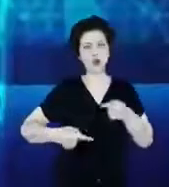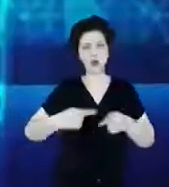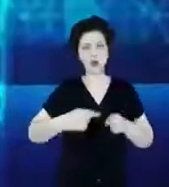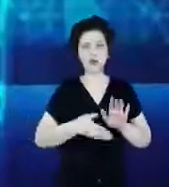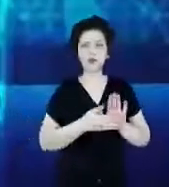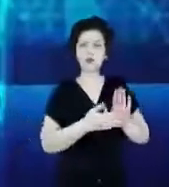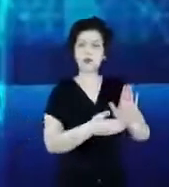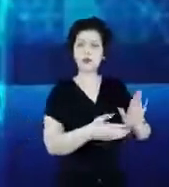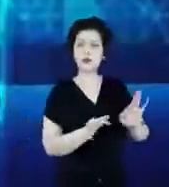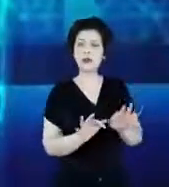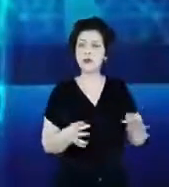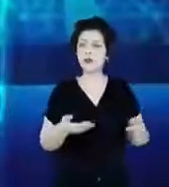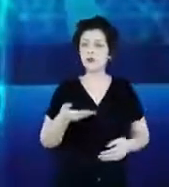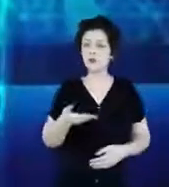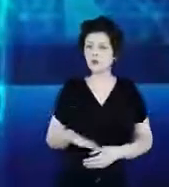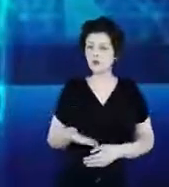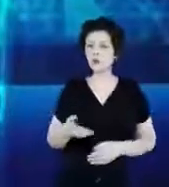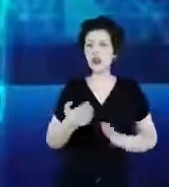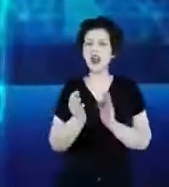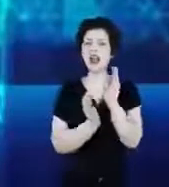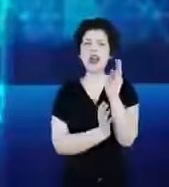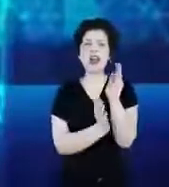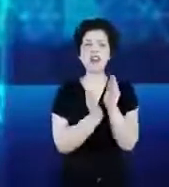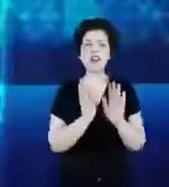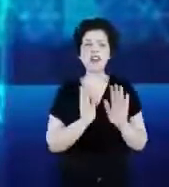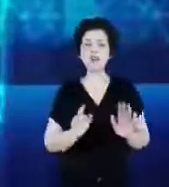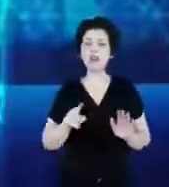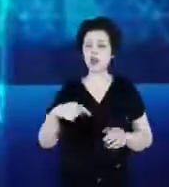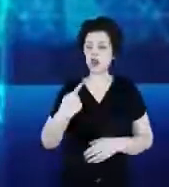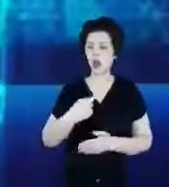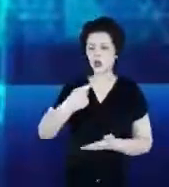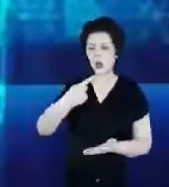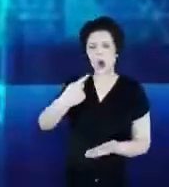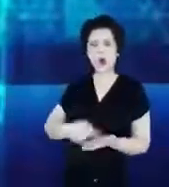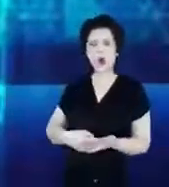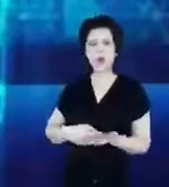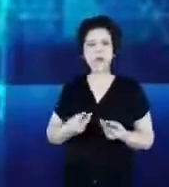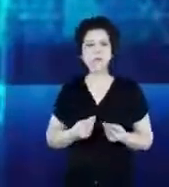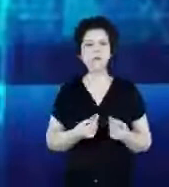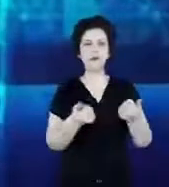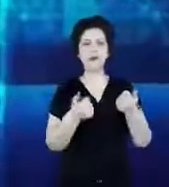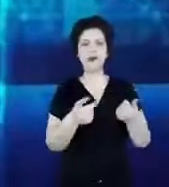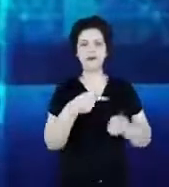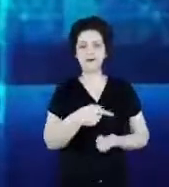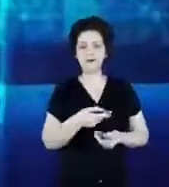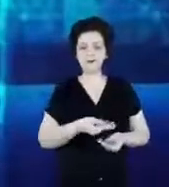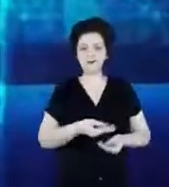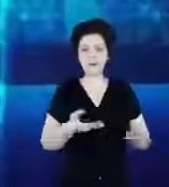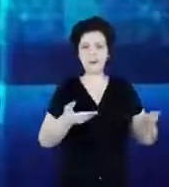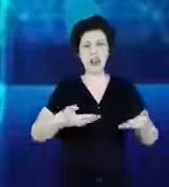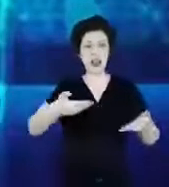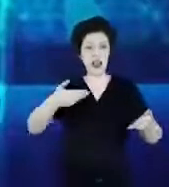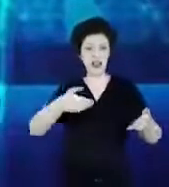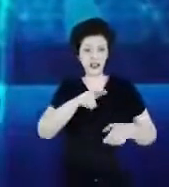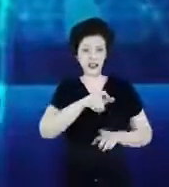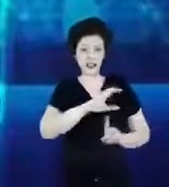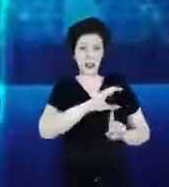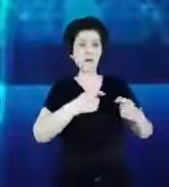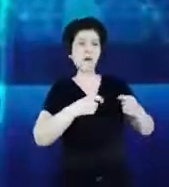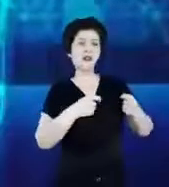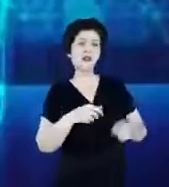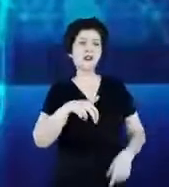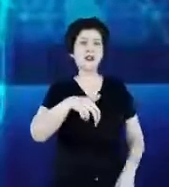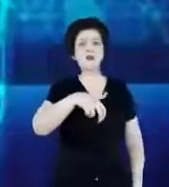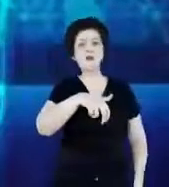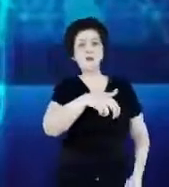simples, eliminar a burocracia. É o nosso compromisso com a eficiência. Antes, esse consumidor tinha que ir à concessionária